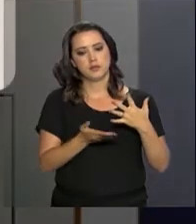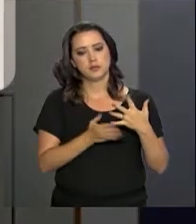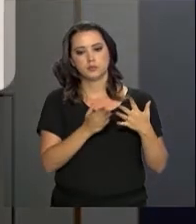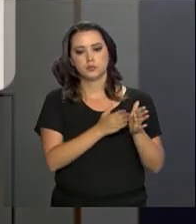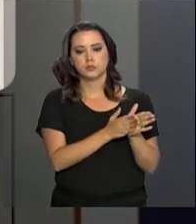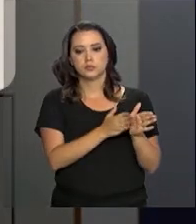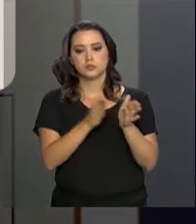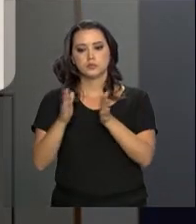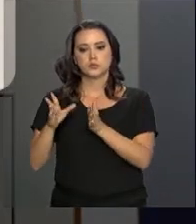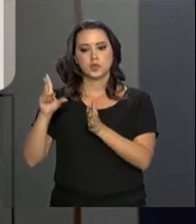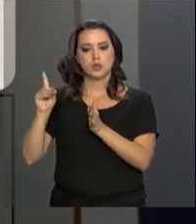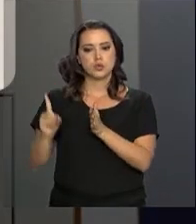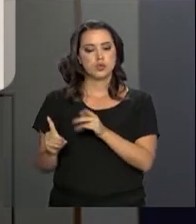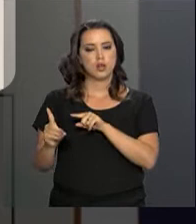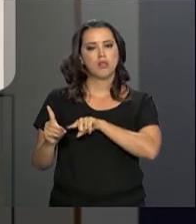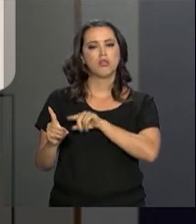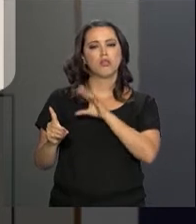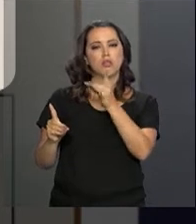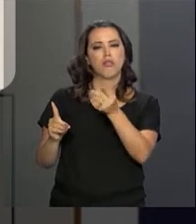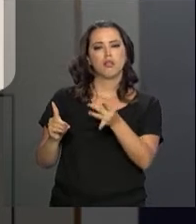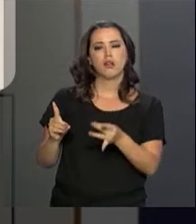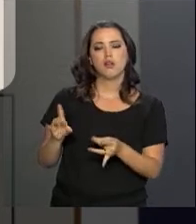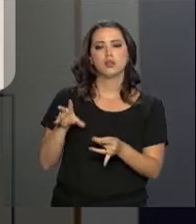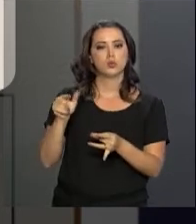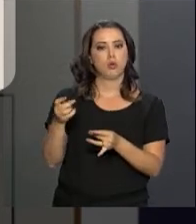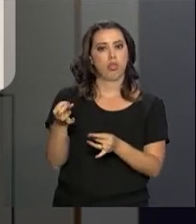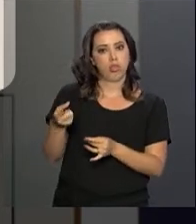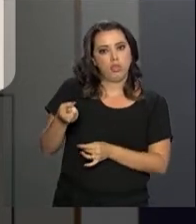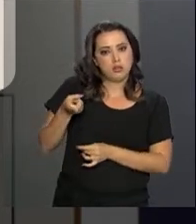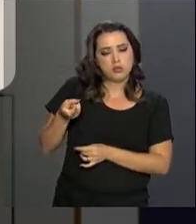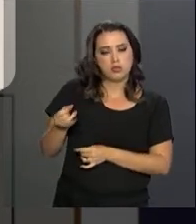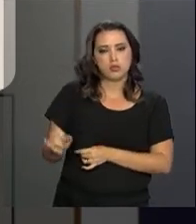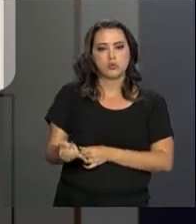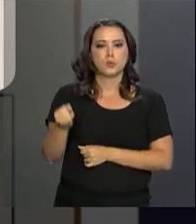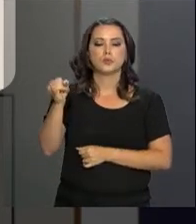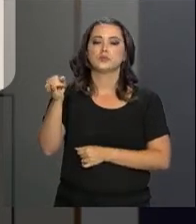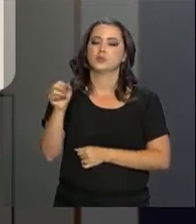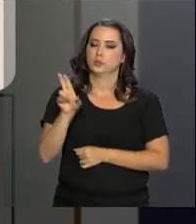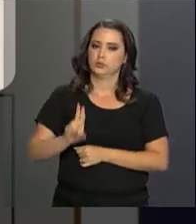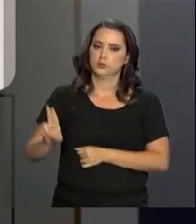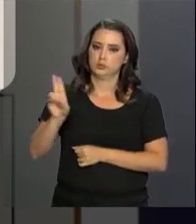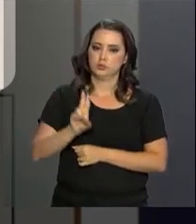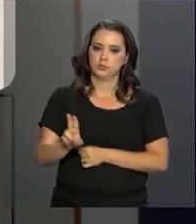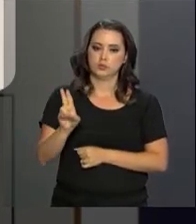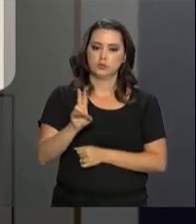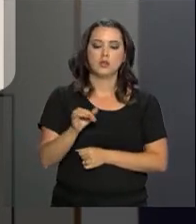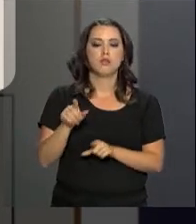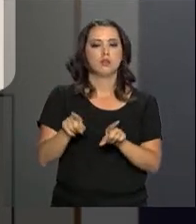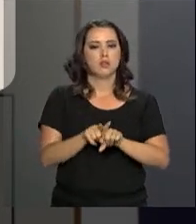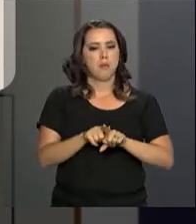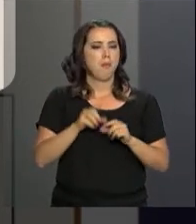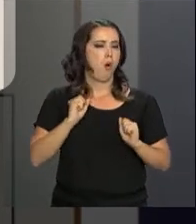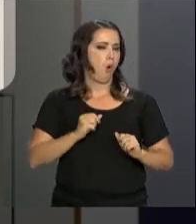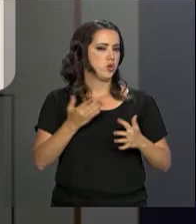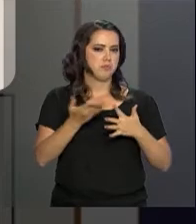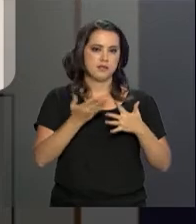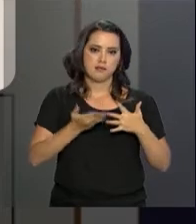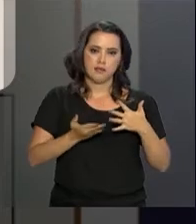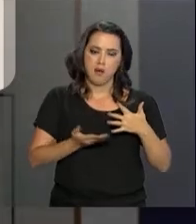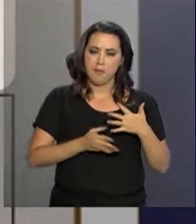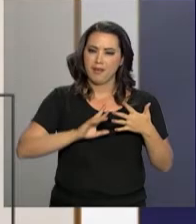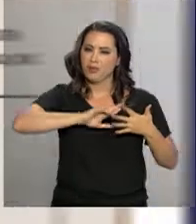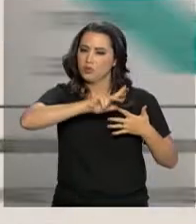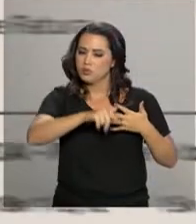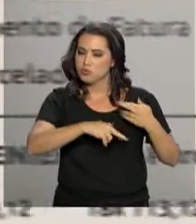lado direito devem estar detalhadas todas as taxas de juros a serem aplicadas isso vale para o rotativo parcelamento